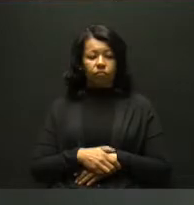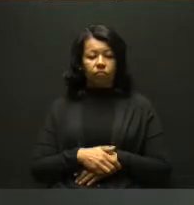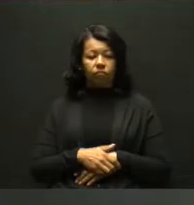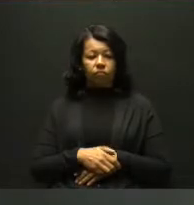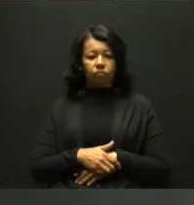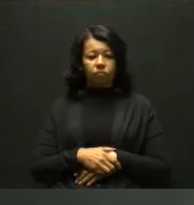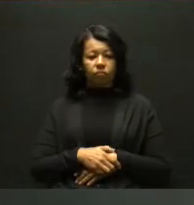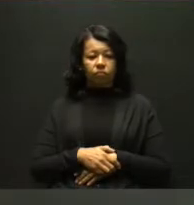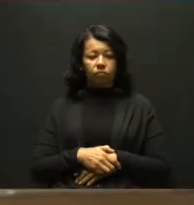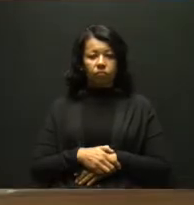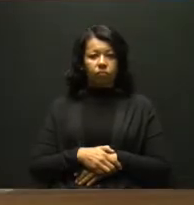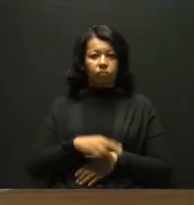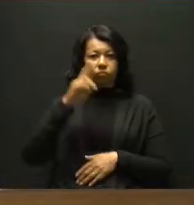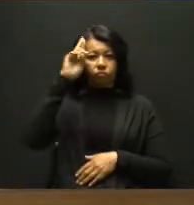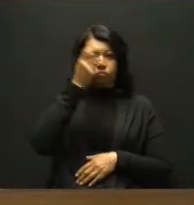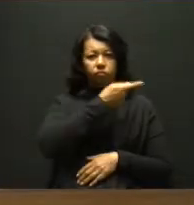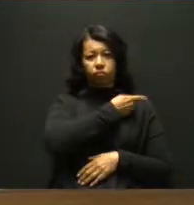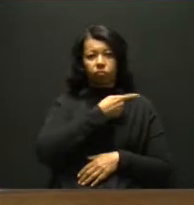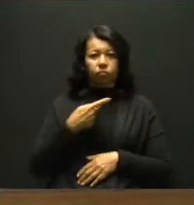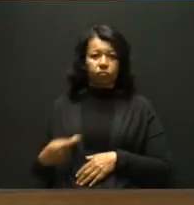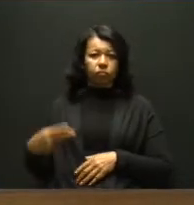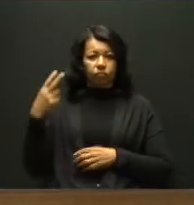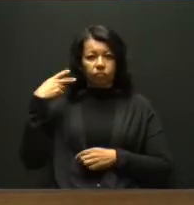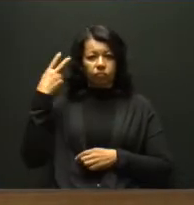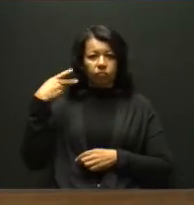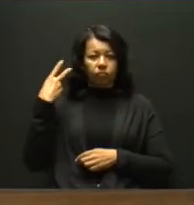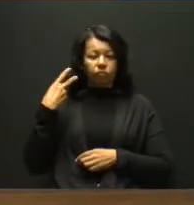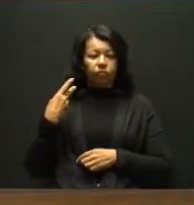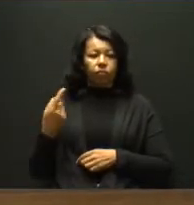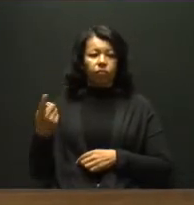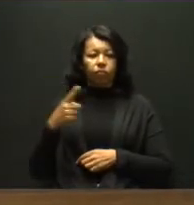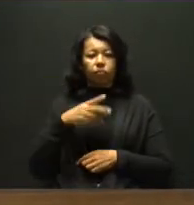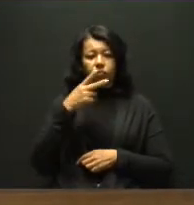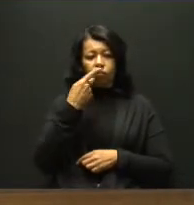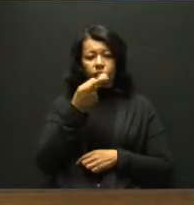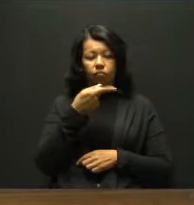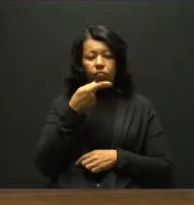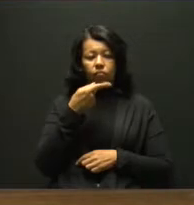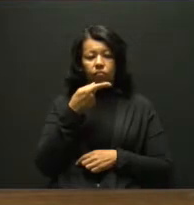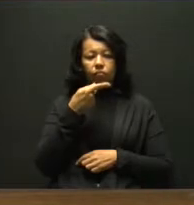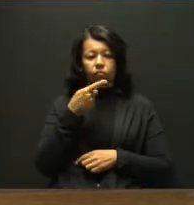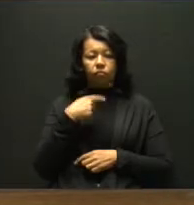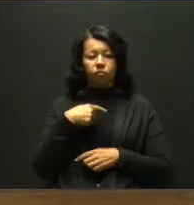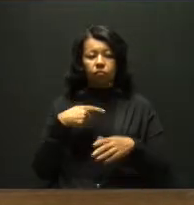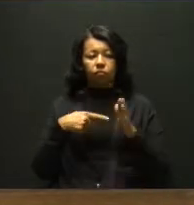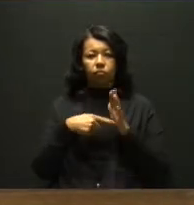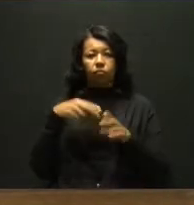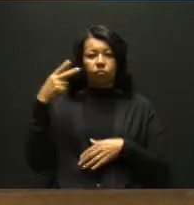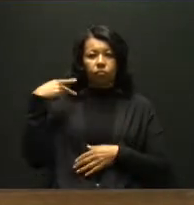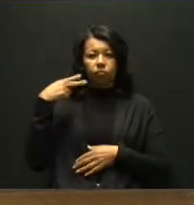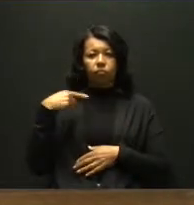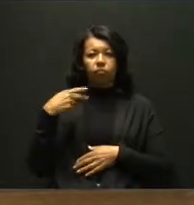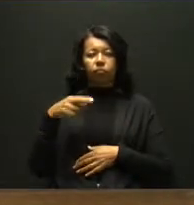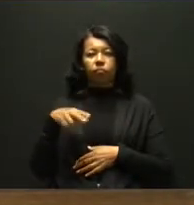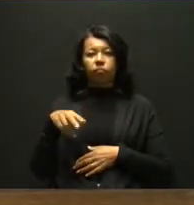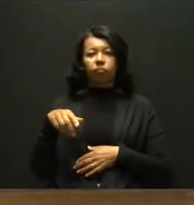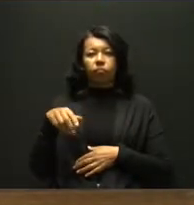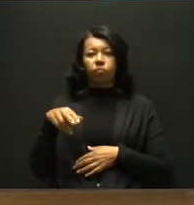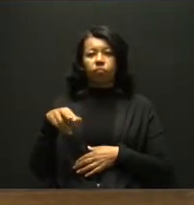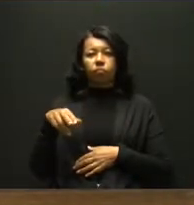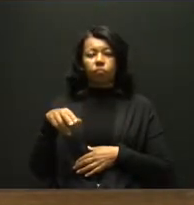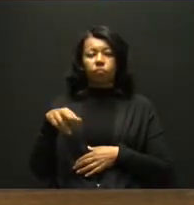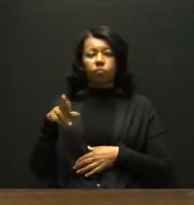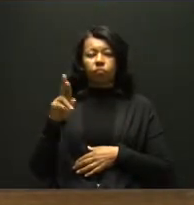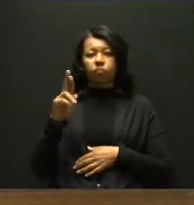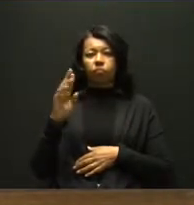o presidente da ubes paris só pra esclarecimento do rostinho do chão concordo